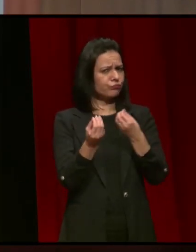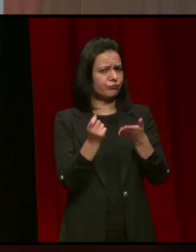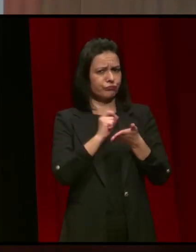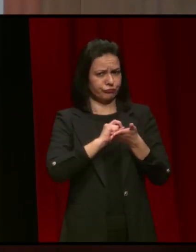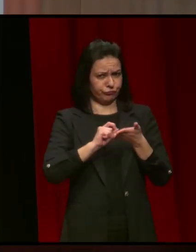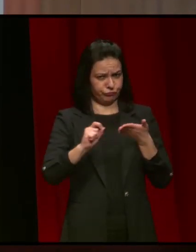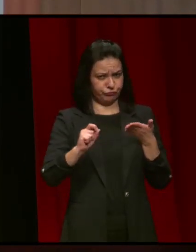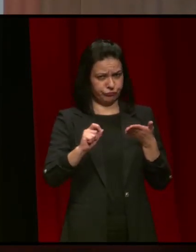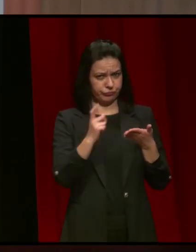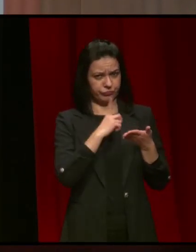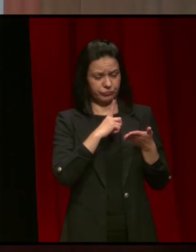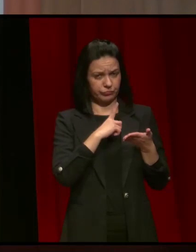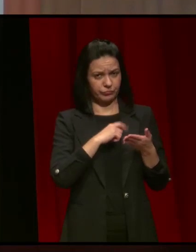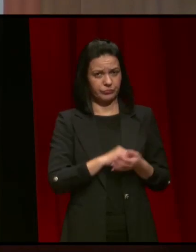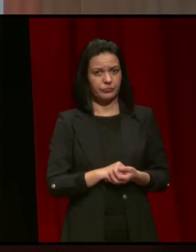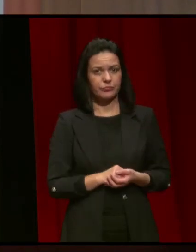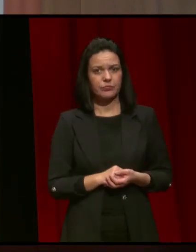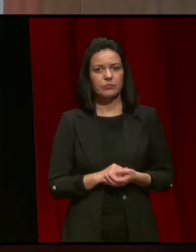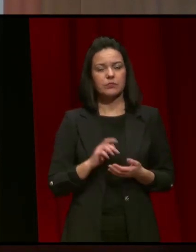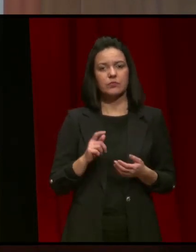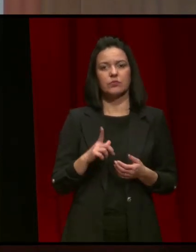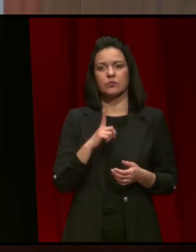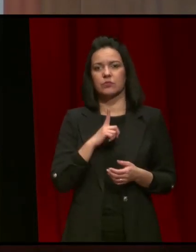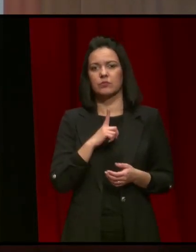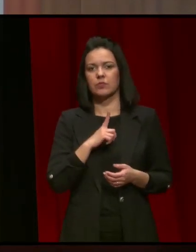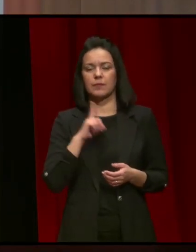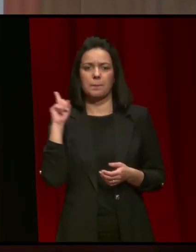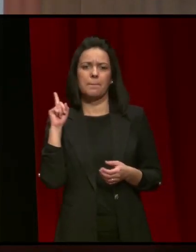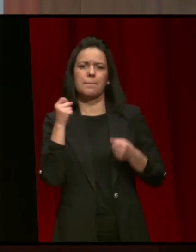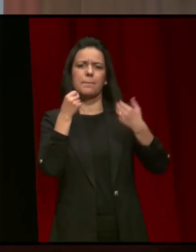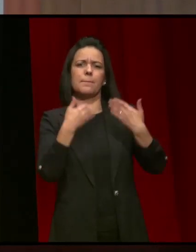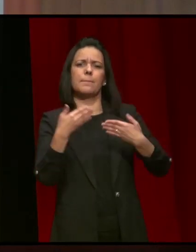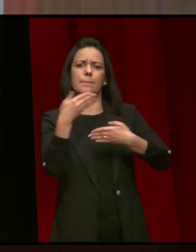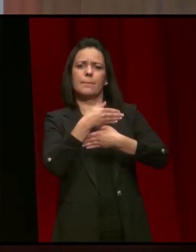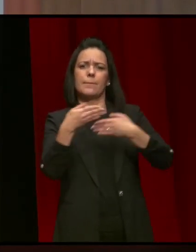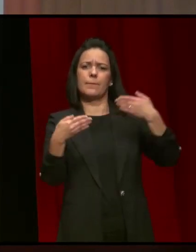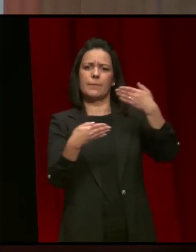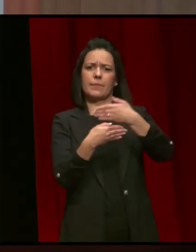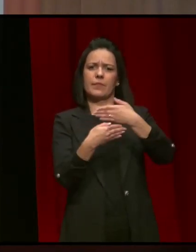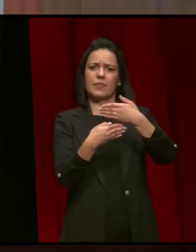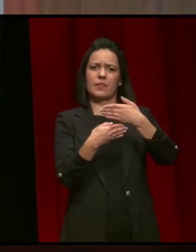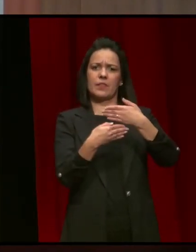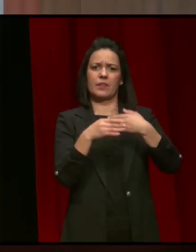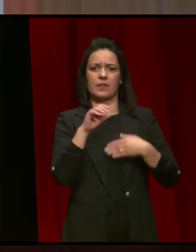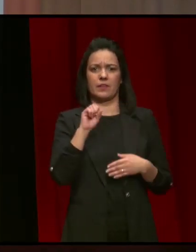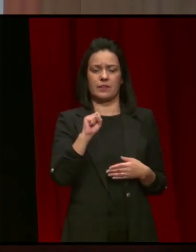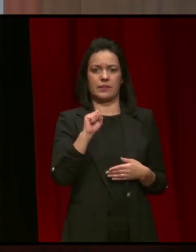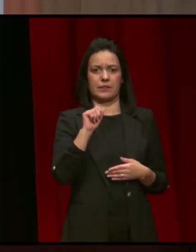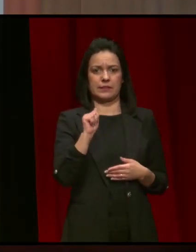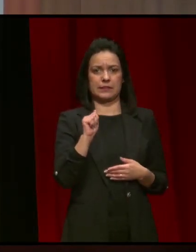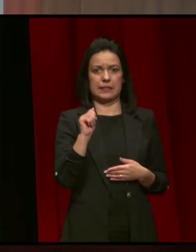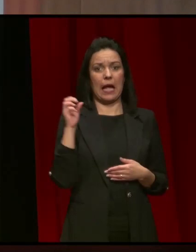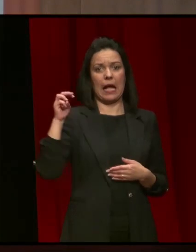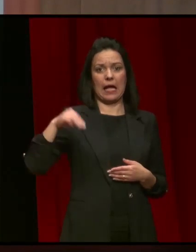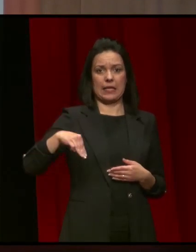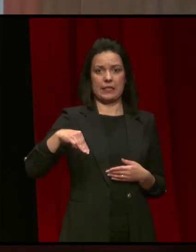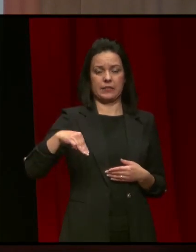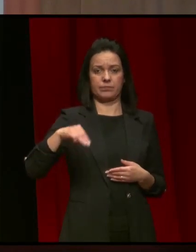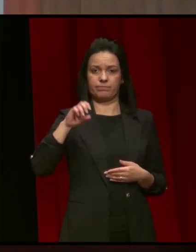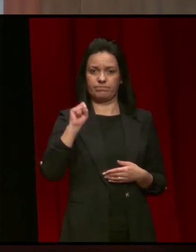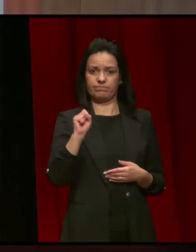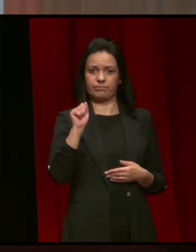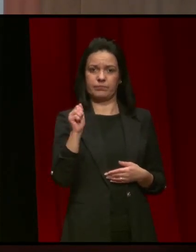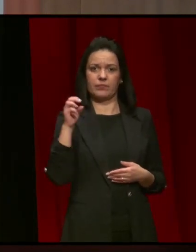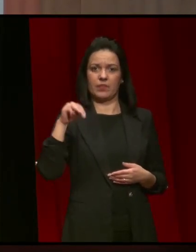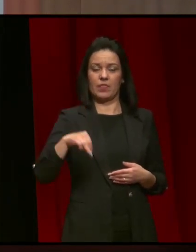é um verbo transliterado, eu mostrei para vocês transliterado, quer dizer, o sam é S-A-M, seria